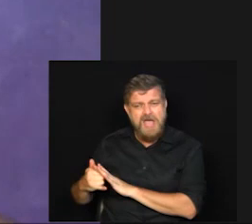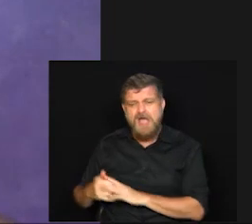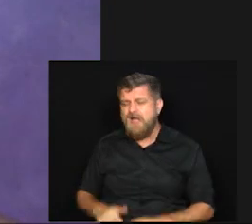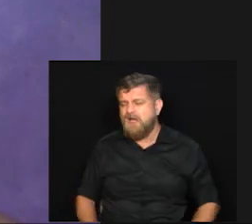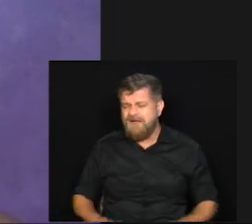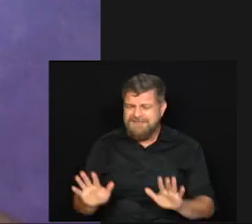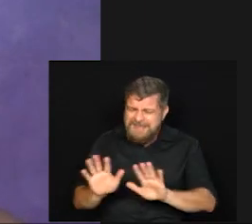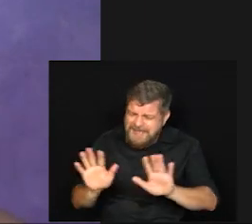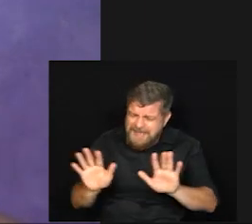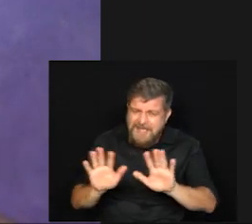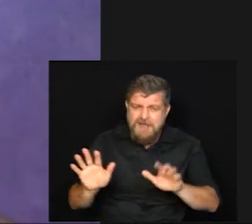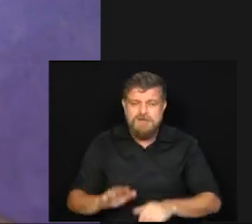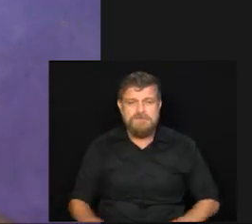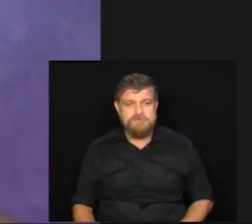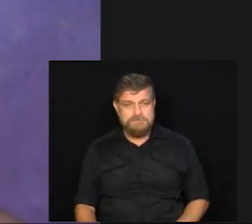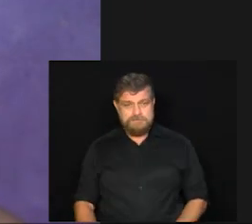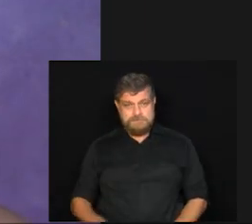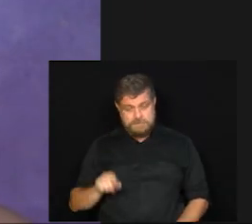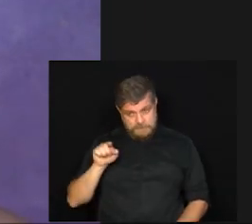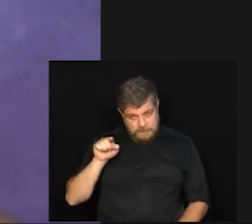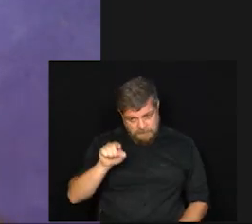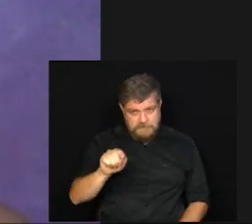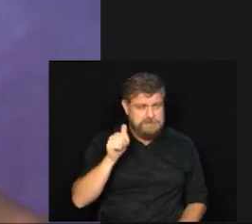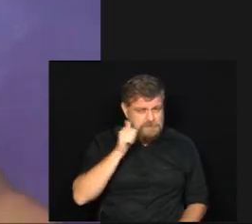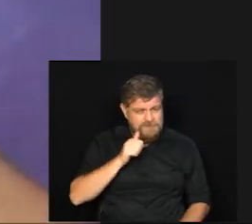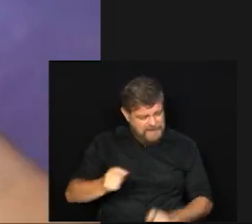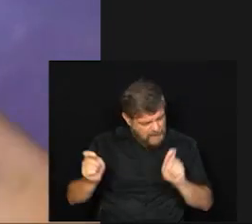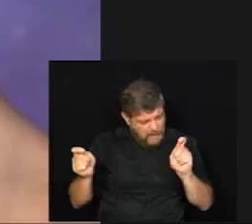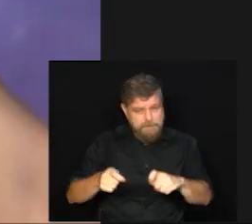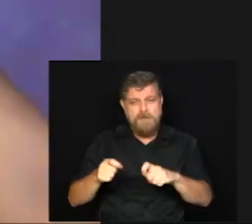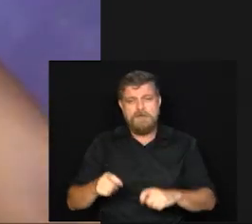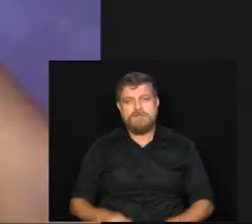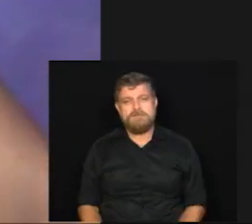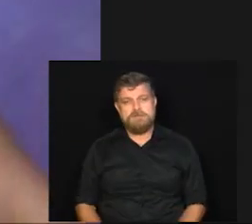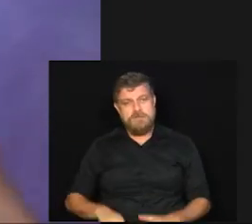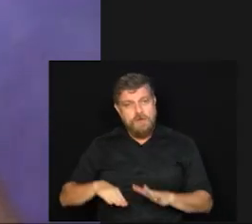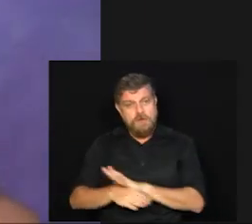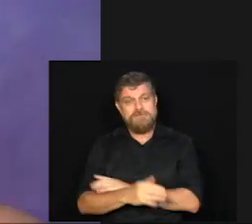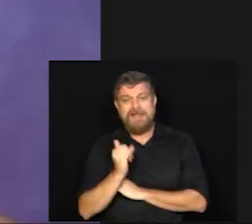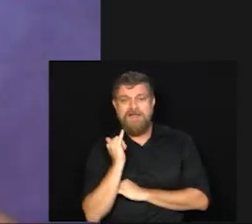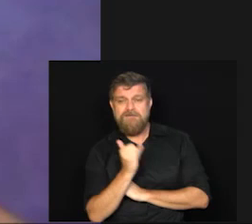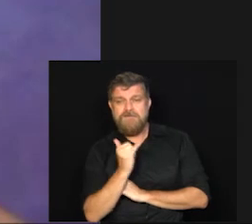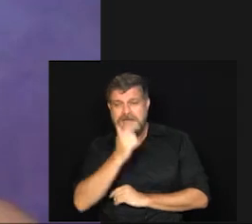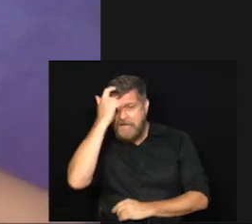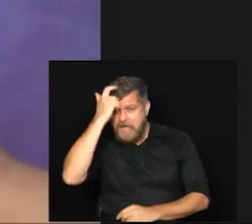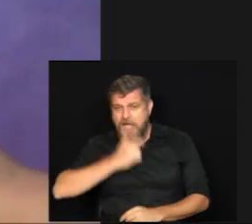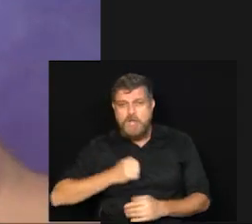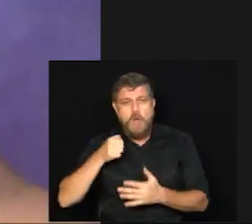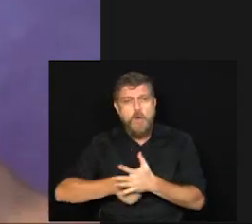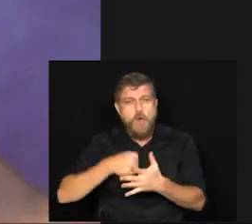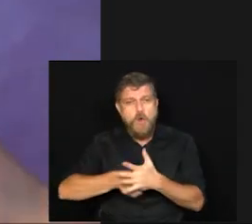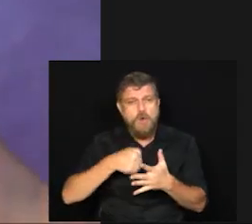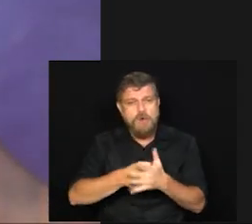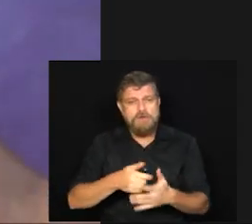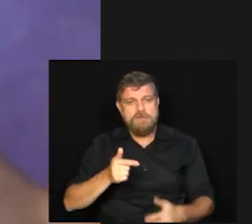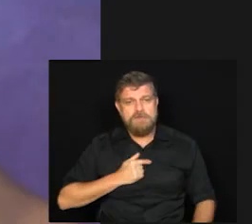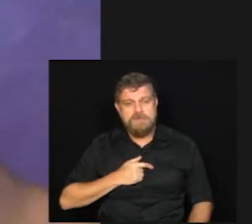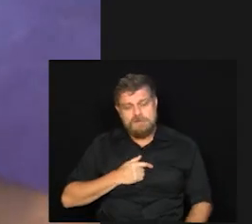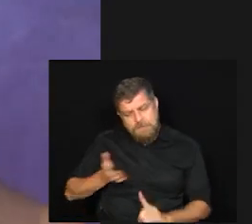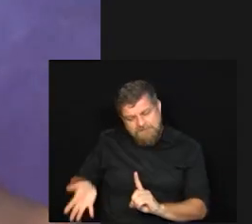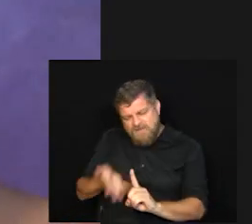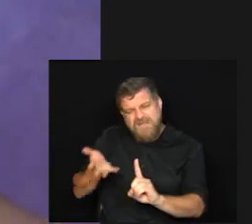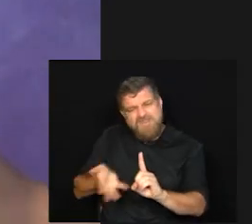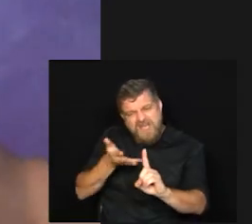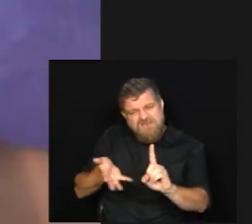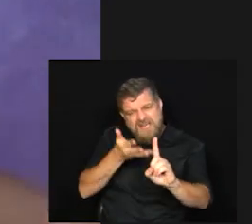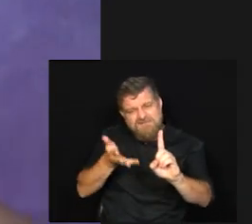para você. Então, eu costumo dizer, Gabriel, que eu sou uma mulher que luta para levantar outras mulheres.